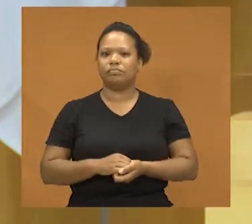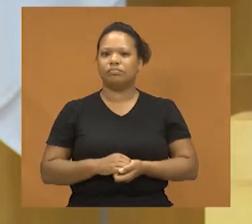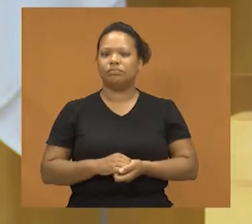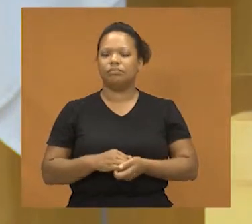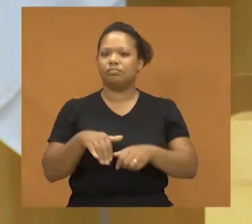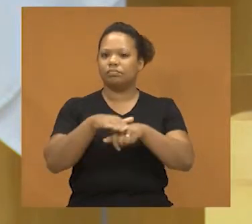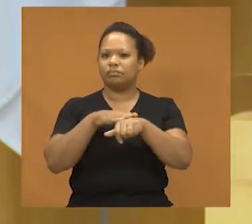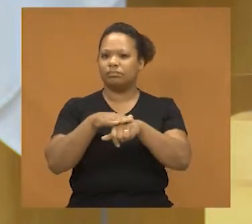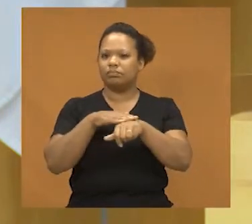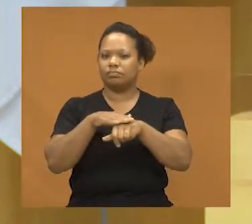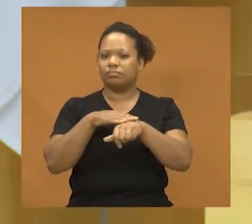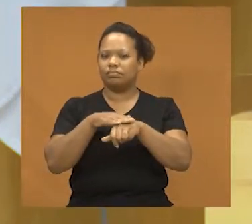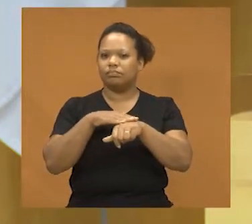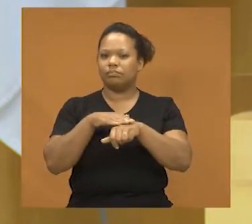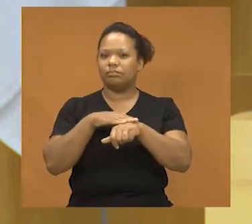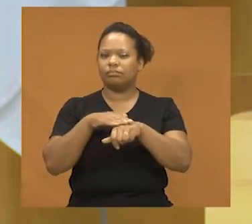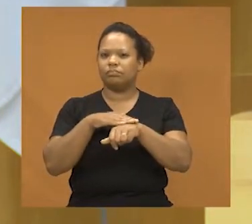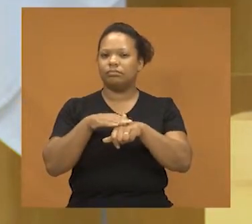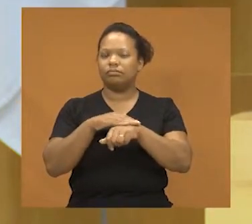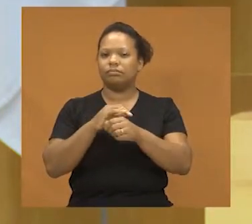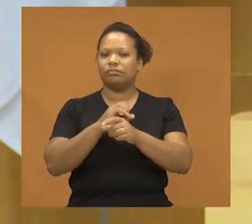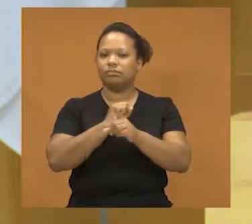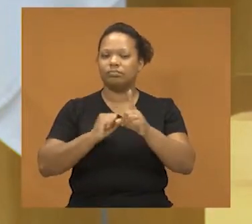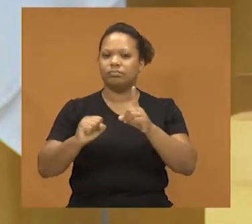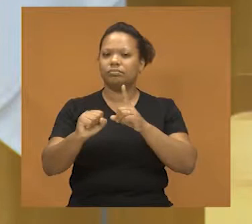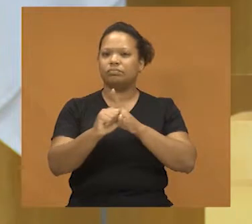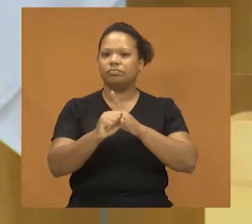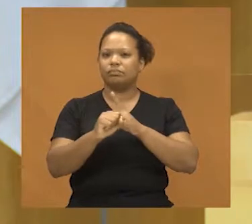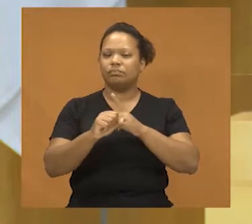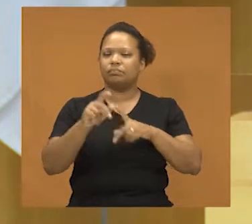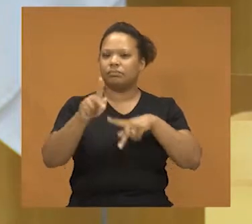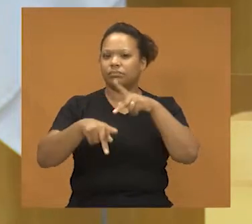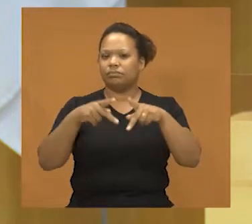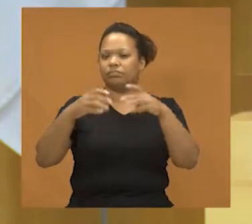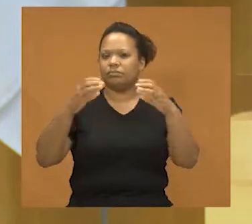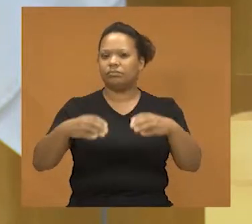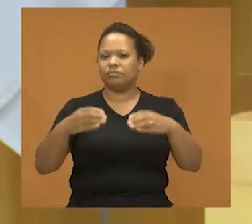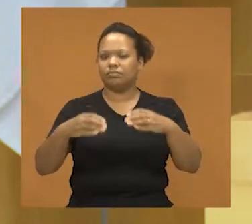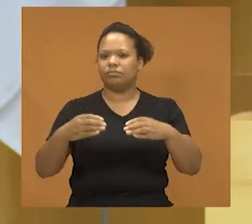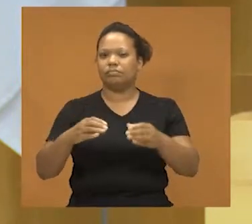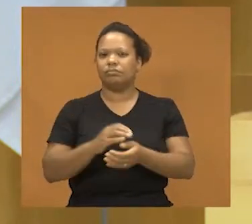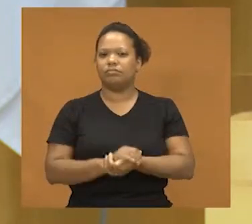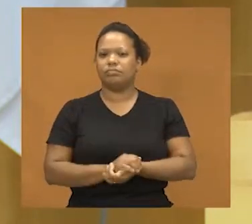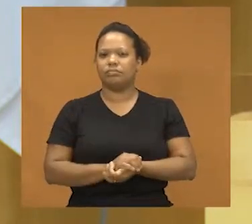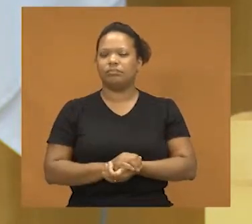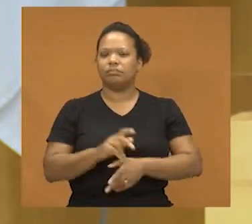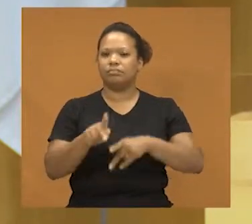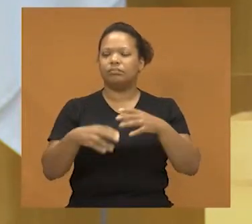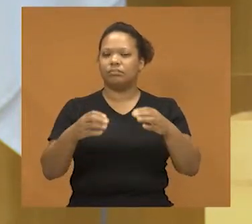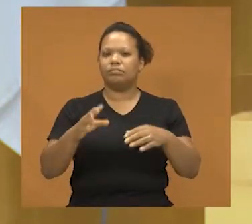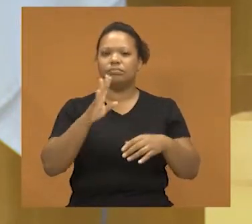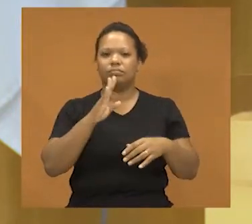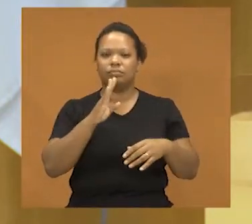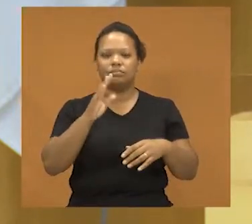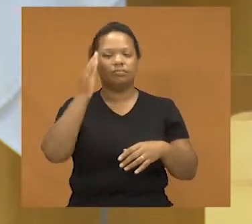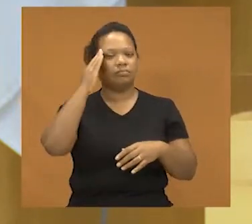que converse com a sociedade, tá? Com os moradores do bairro, porque os moradores conhecem,